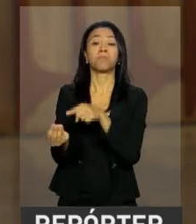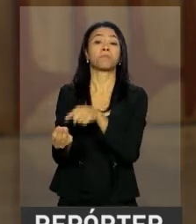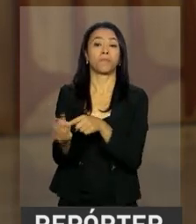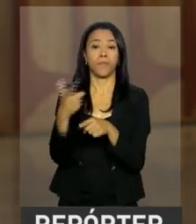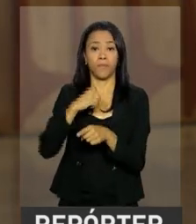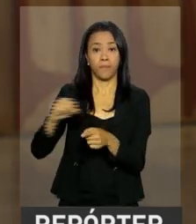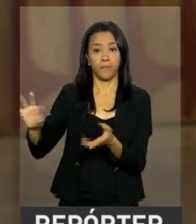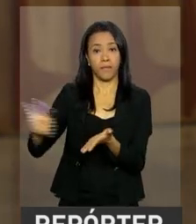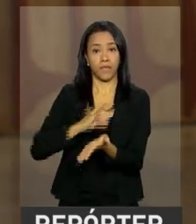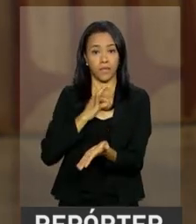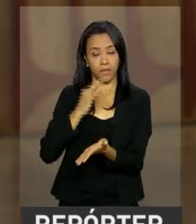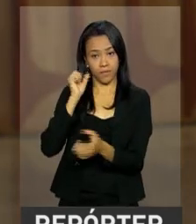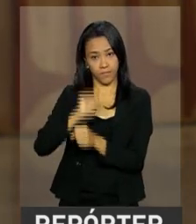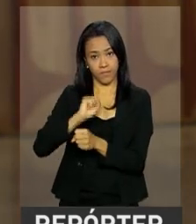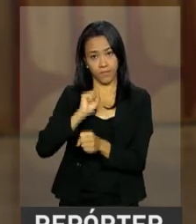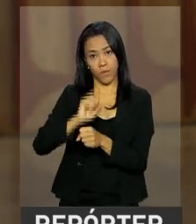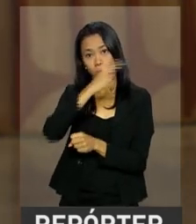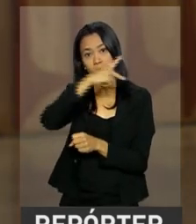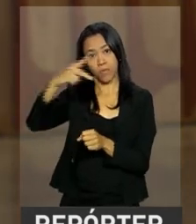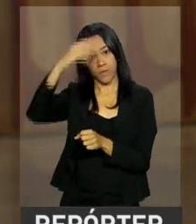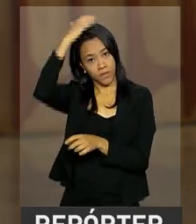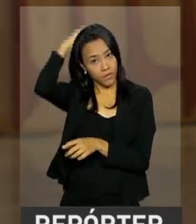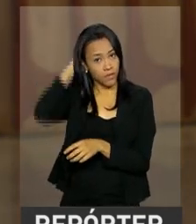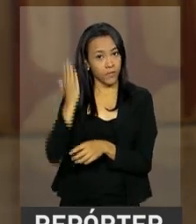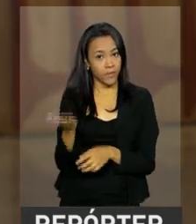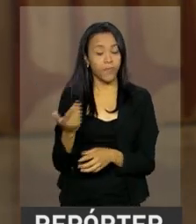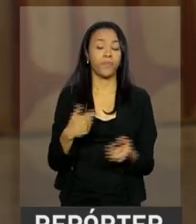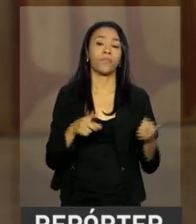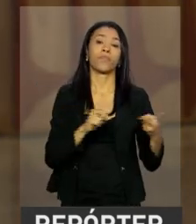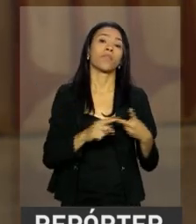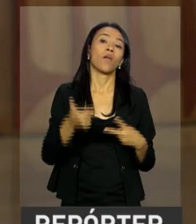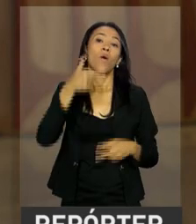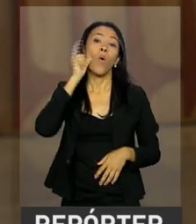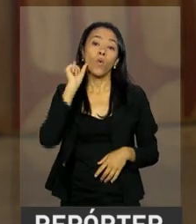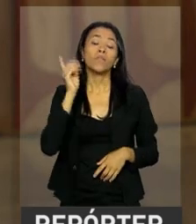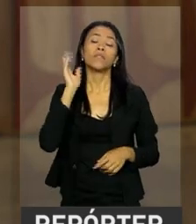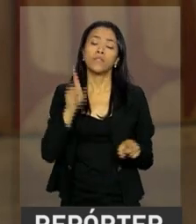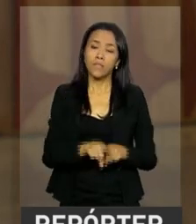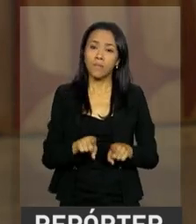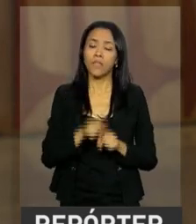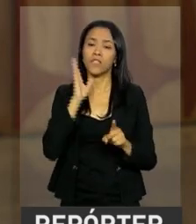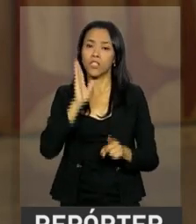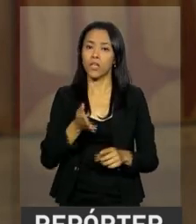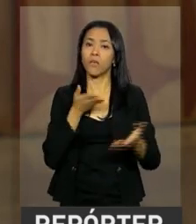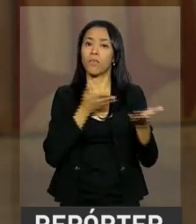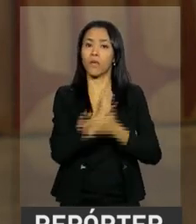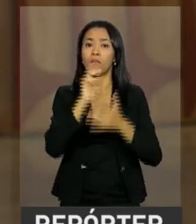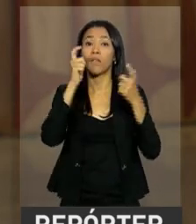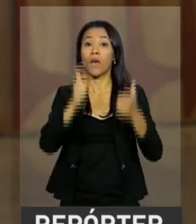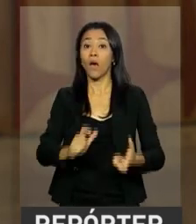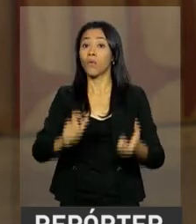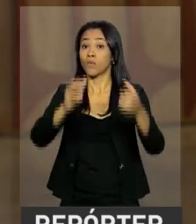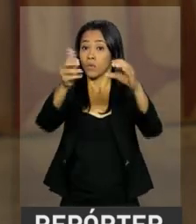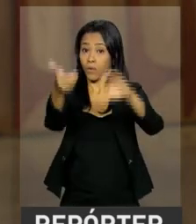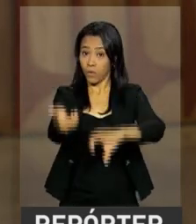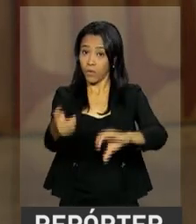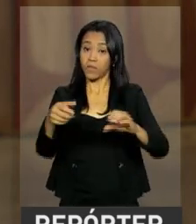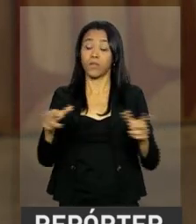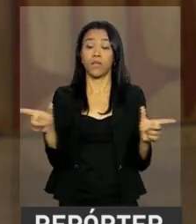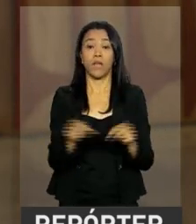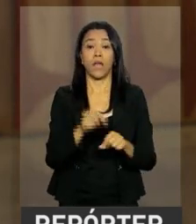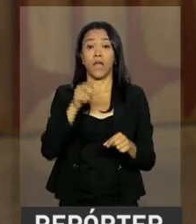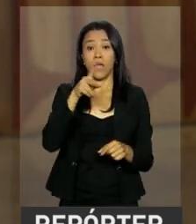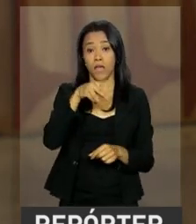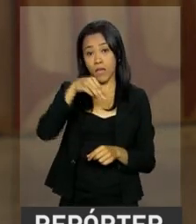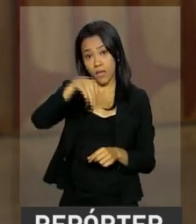do presidente da República. E ontem outras medidas importantes foram também aprovadas no Congresso, como por exemplo a MP do